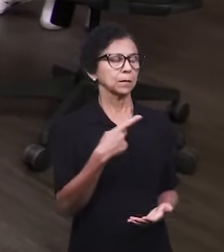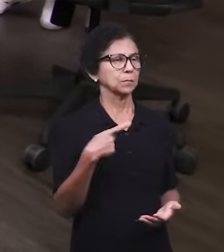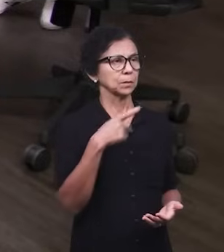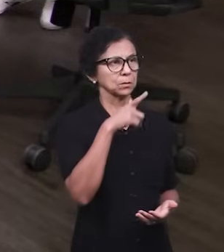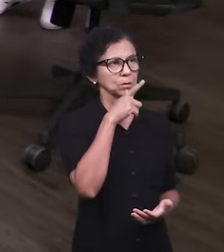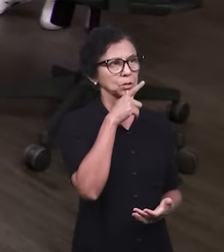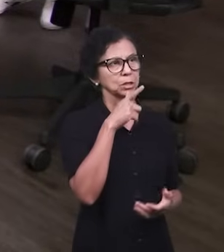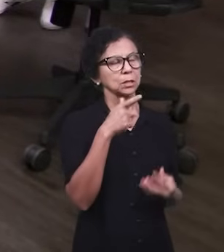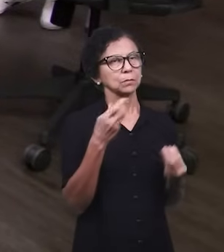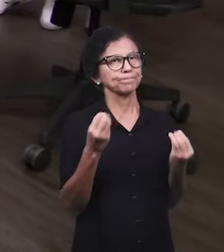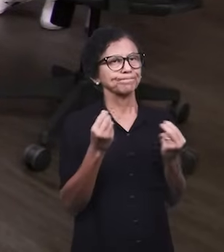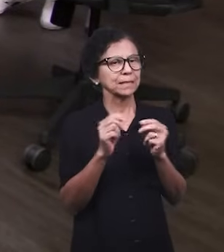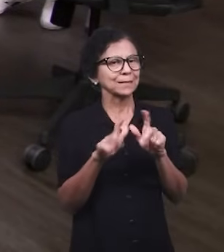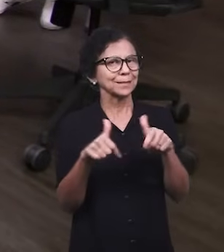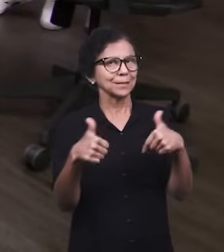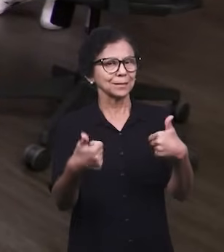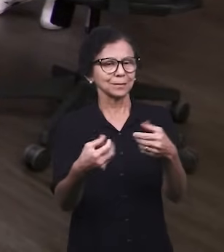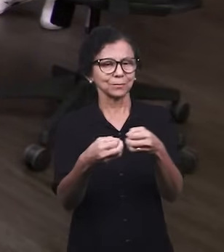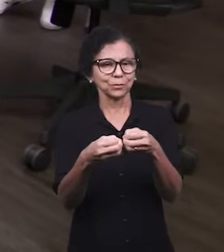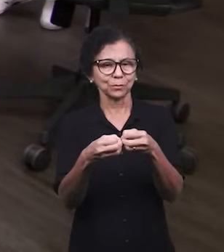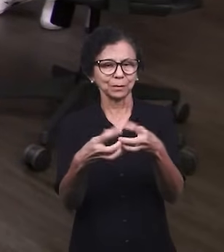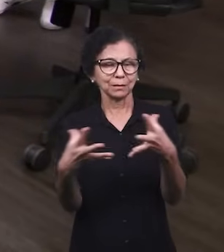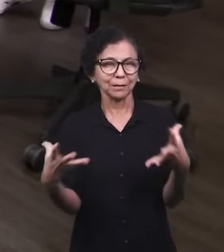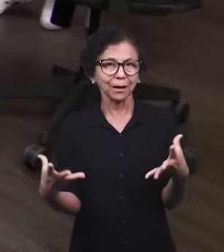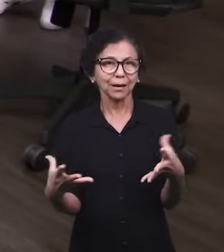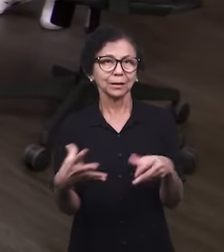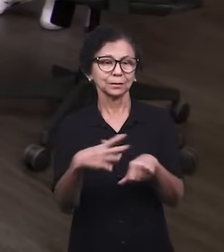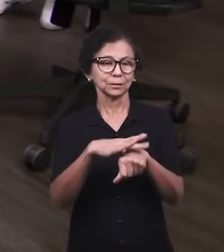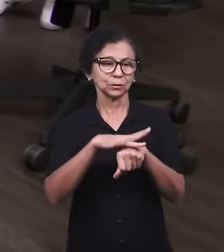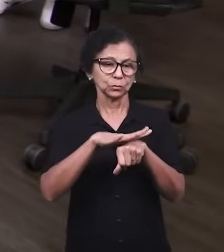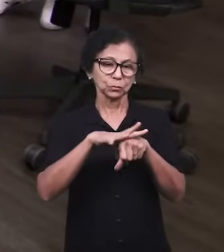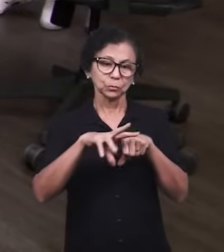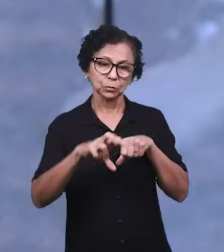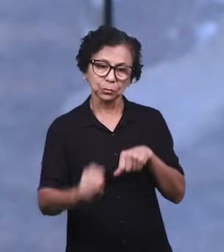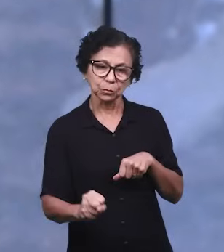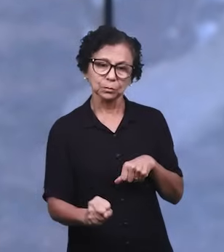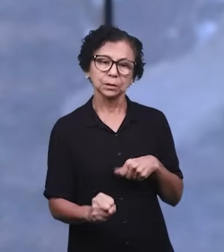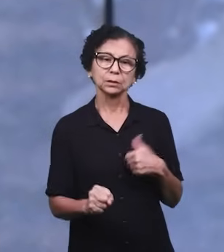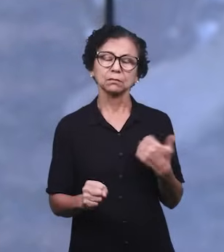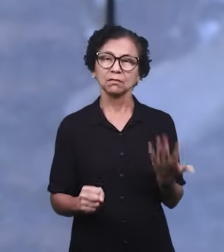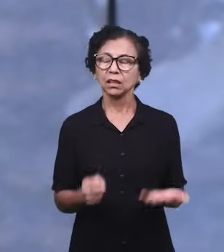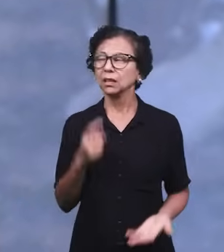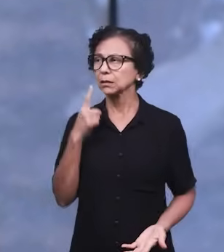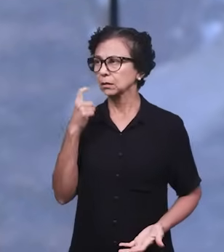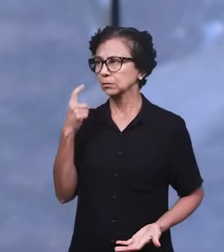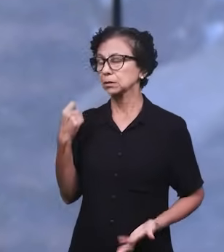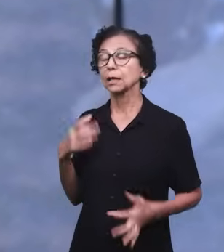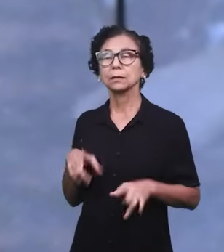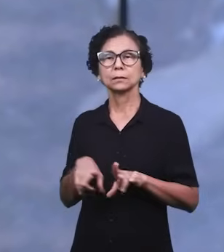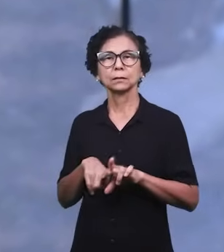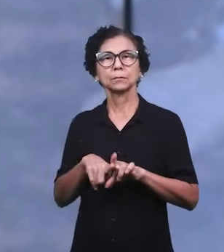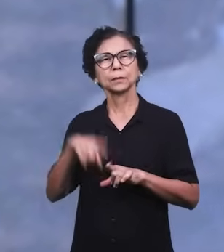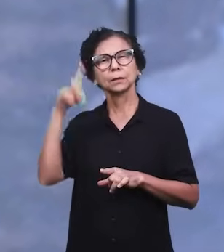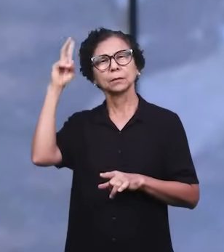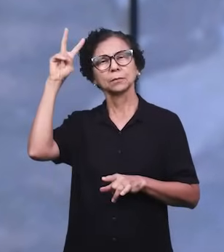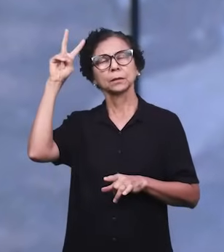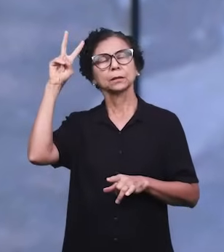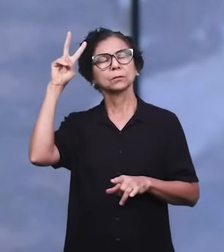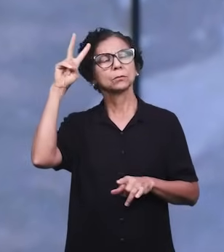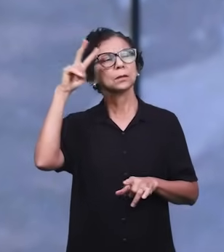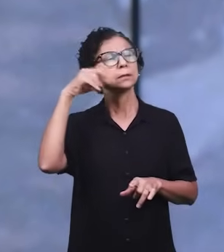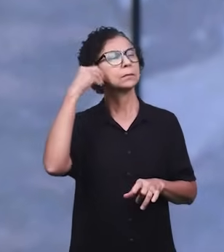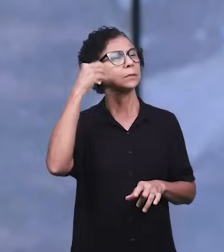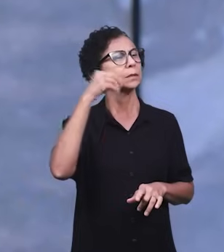operação de maravilhas, das curas que o Senhor tem operado, é interessante, inclusive lembrando daquela